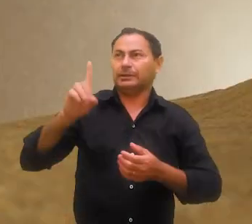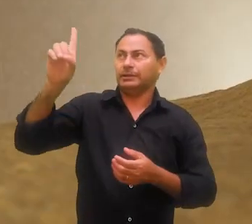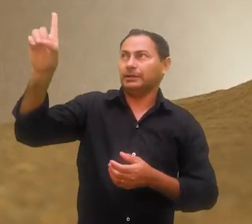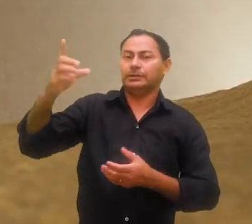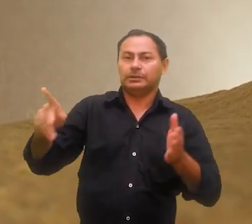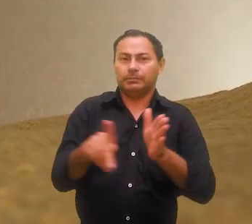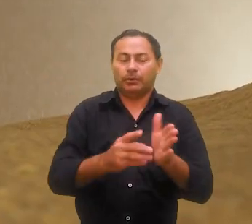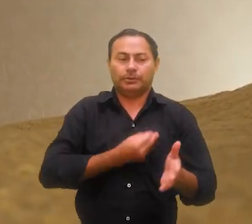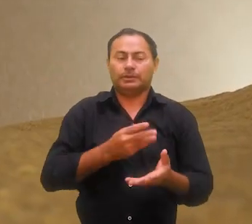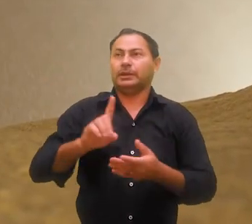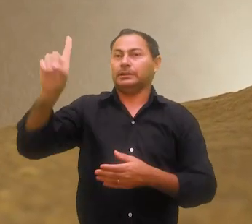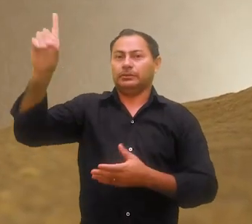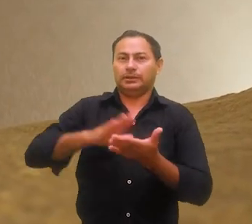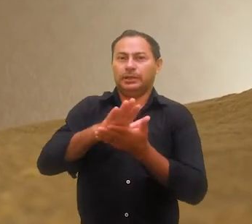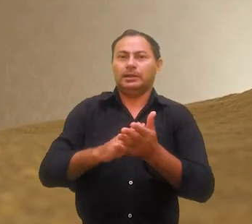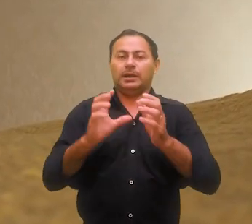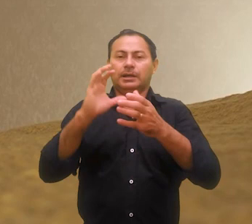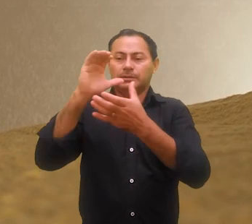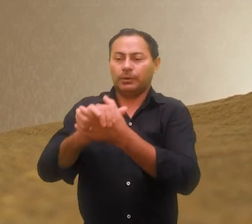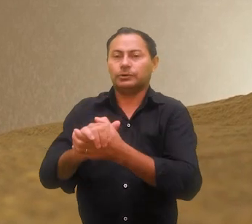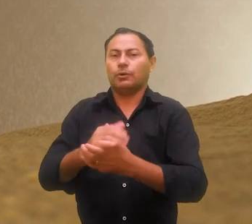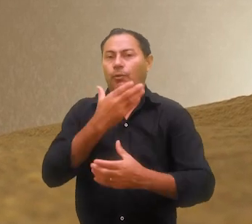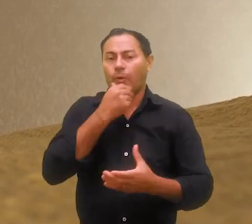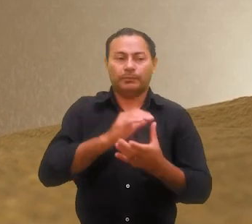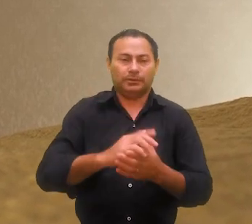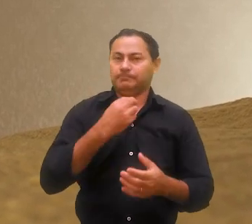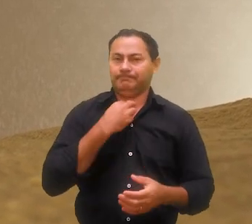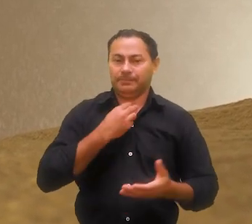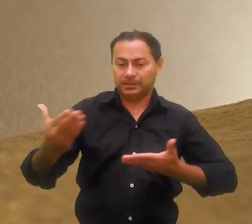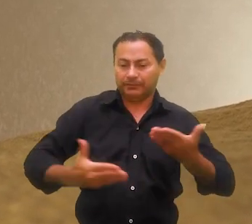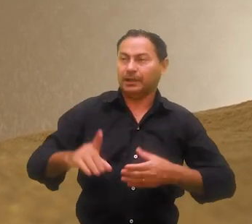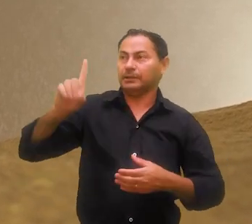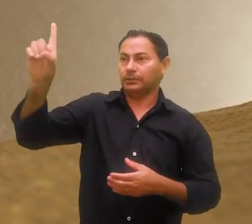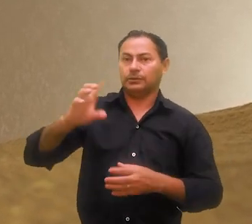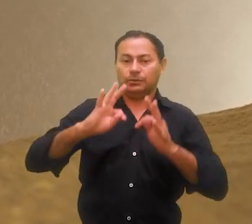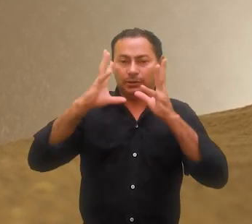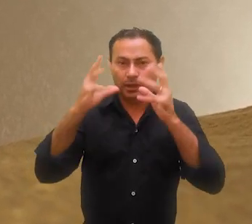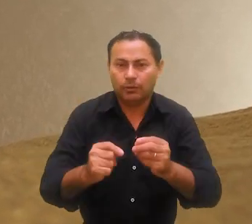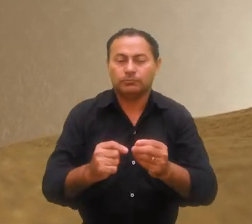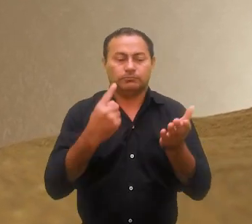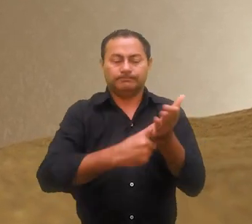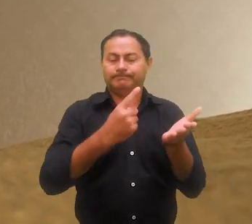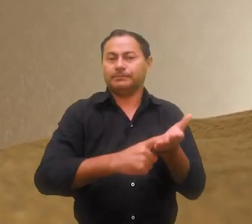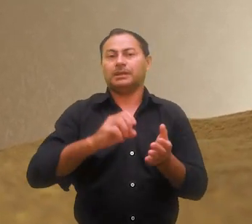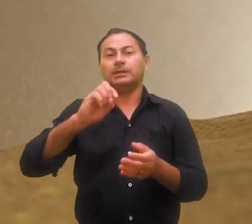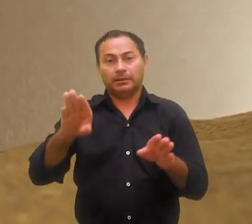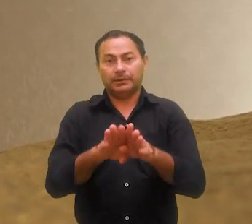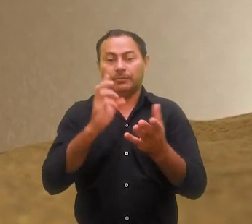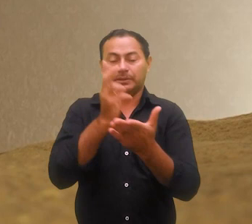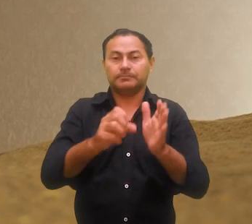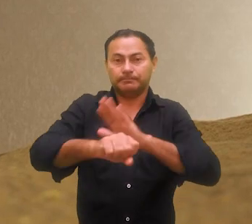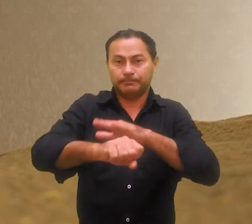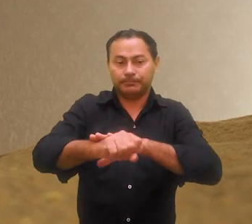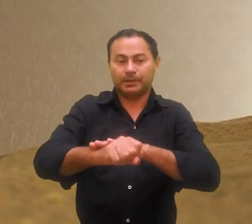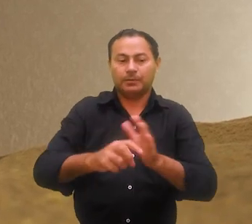Não dá para servir a Deus e a si mesmo, nem a Deus e à esposa ou ao marido. Não dá para servir a Deus com total